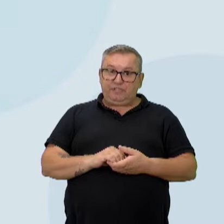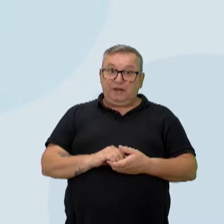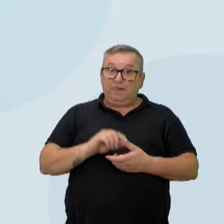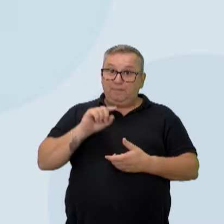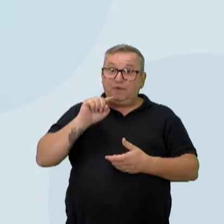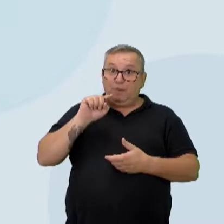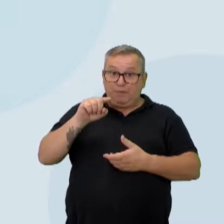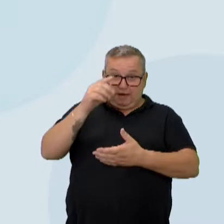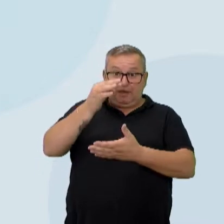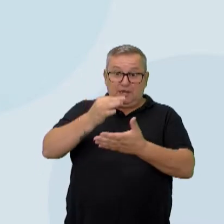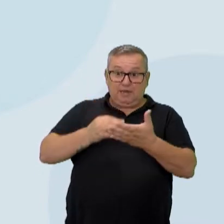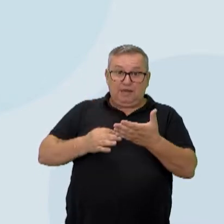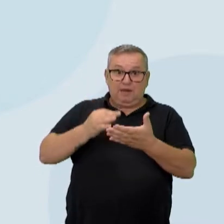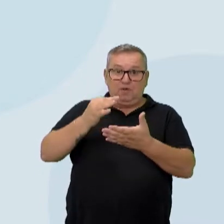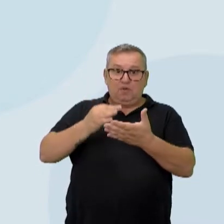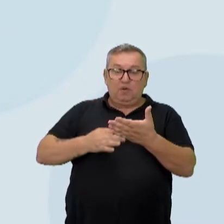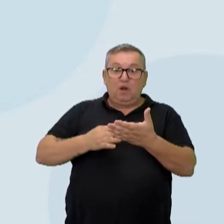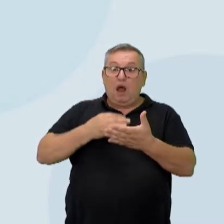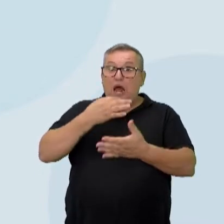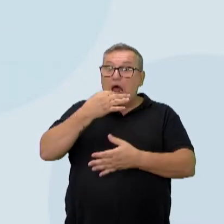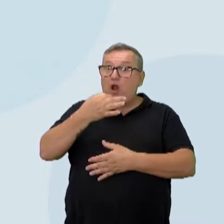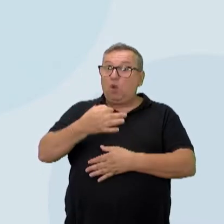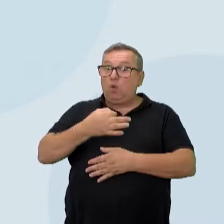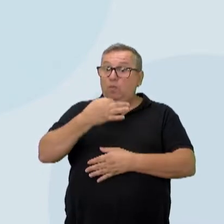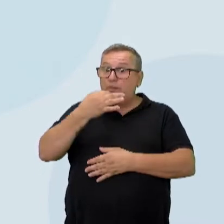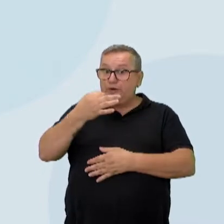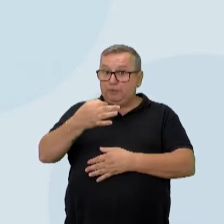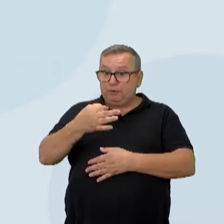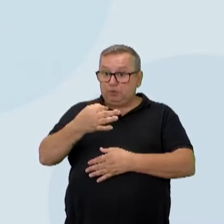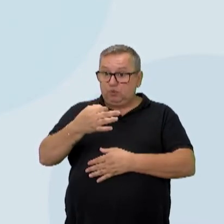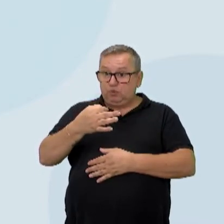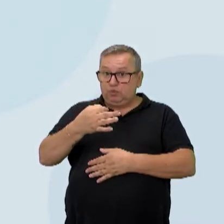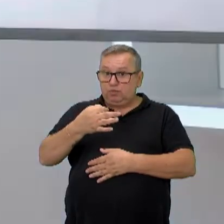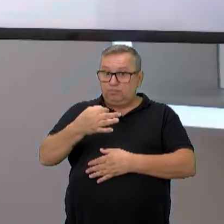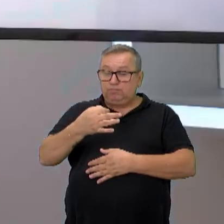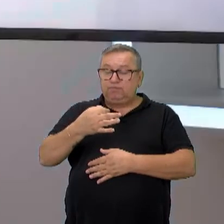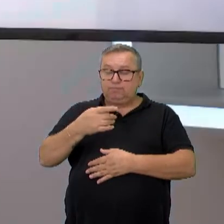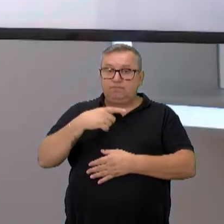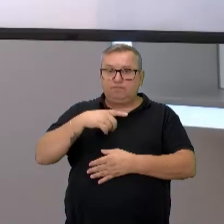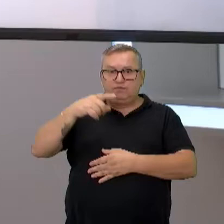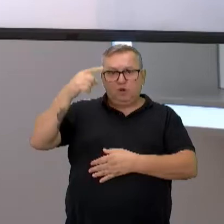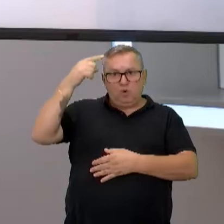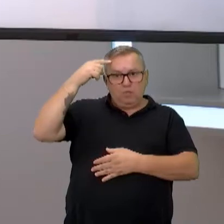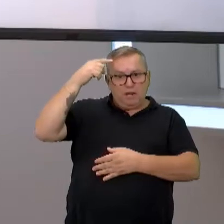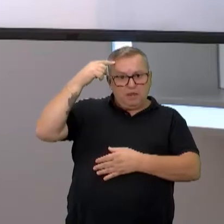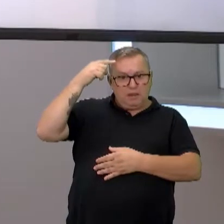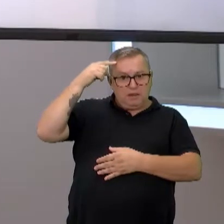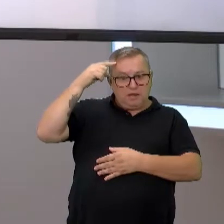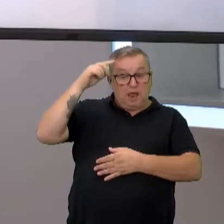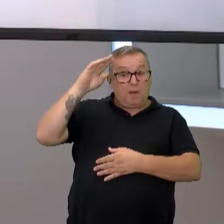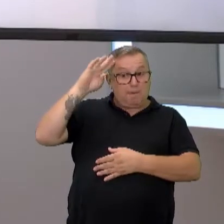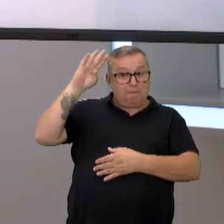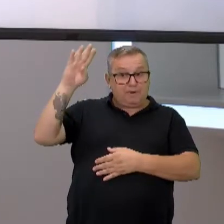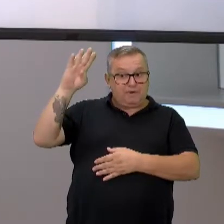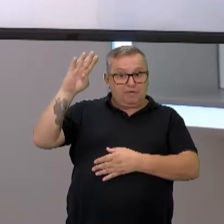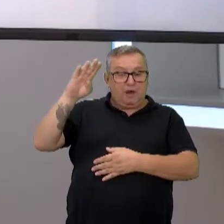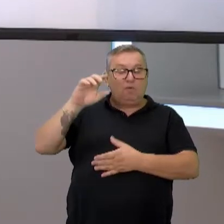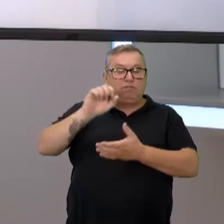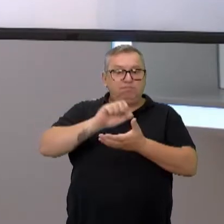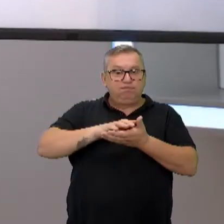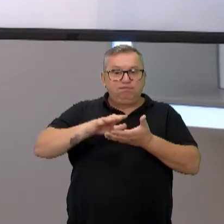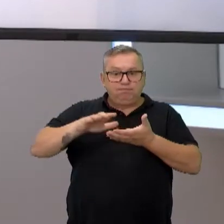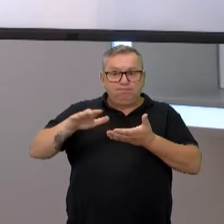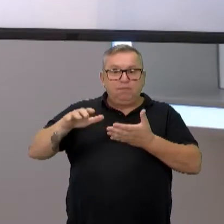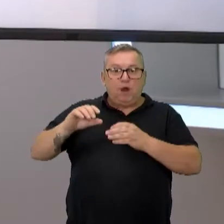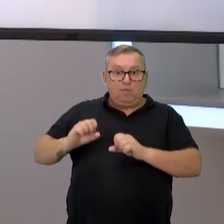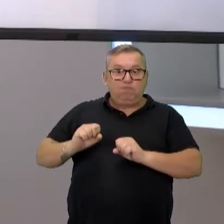Nesse texto, um argumento. Agora aqui a ideia é outra. Eu tenho uma ideia principal, eu tenho uma tese, eu defendo